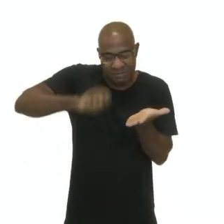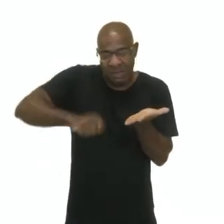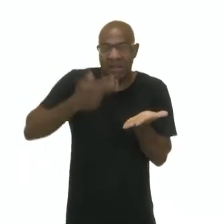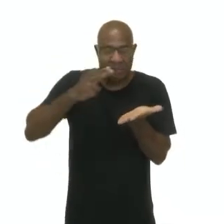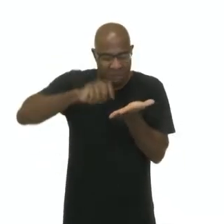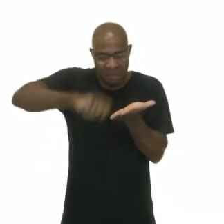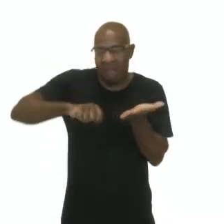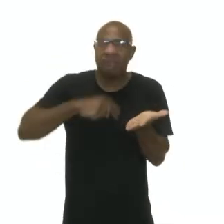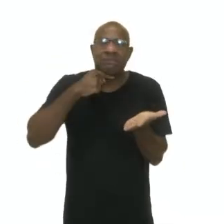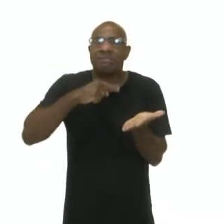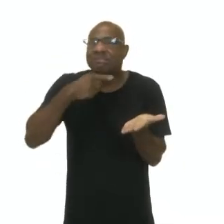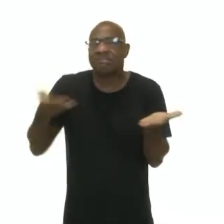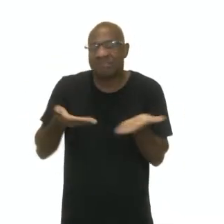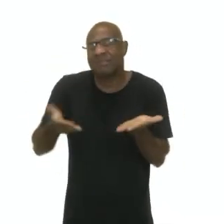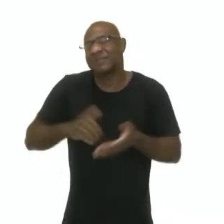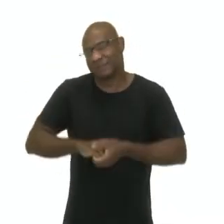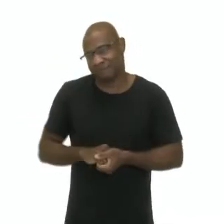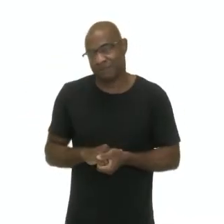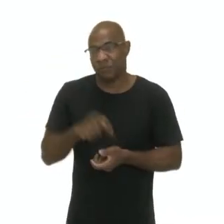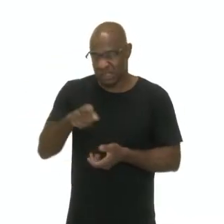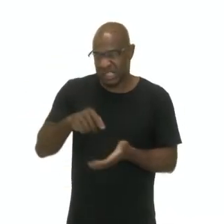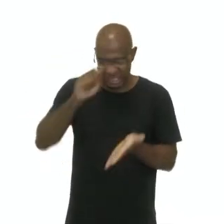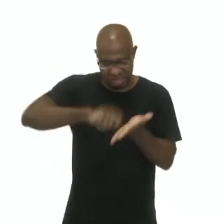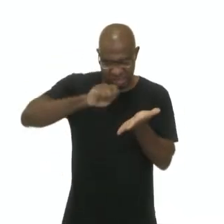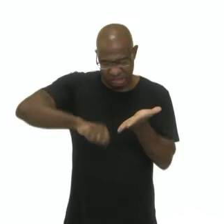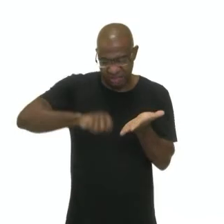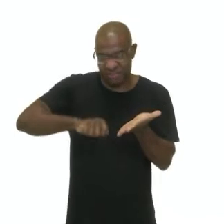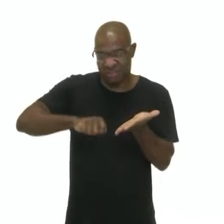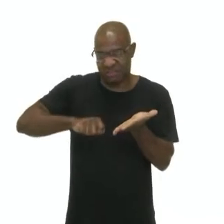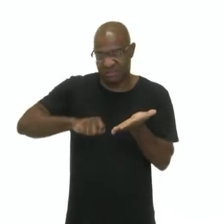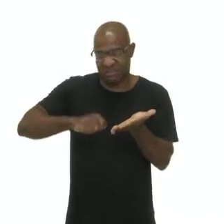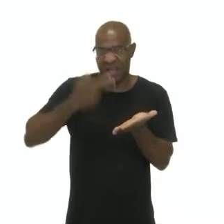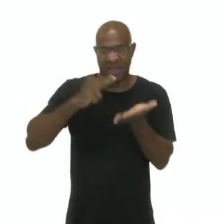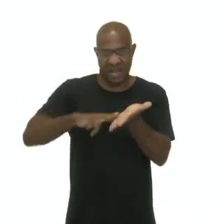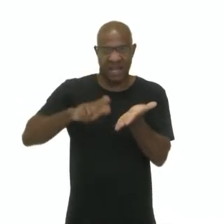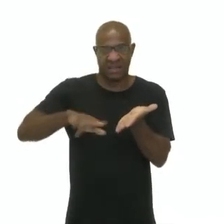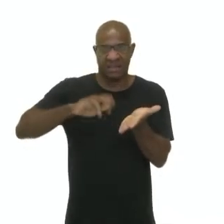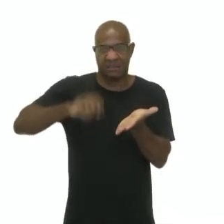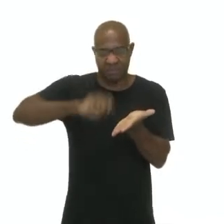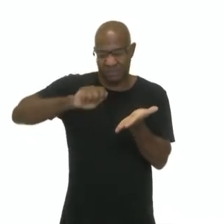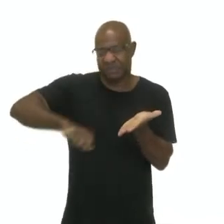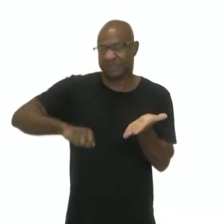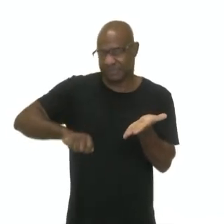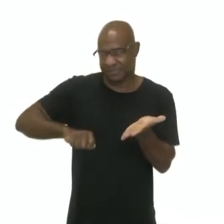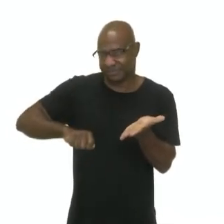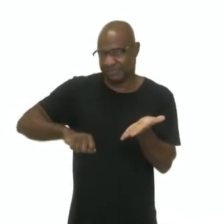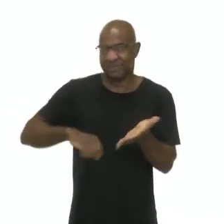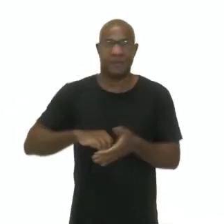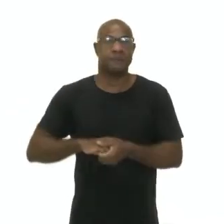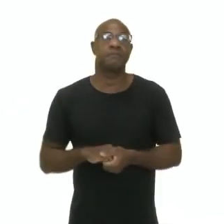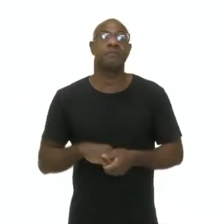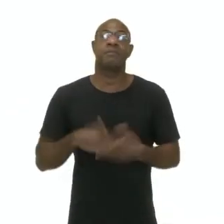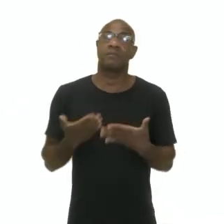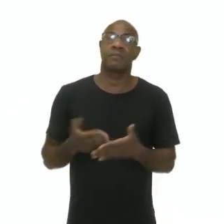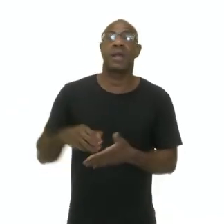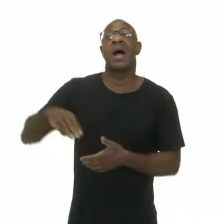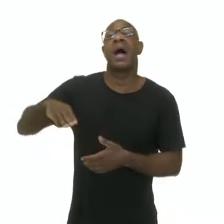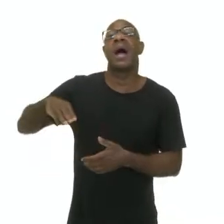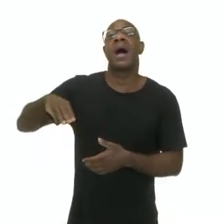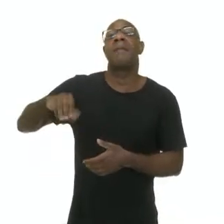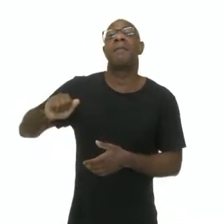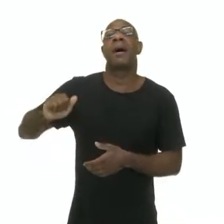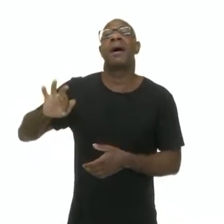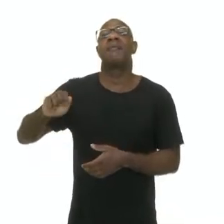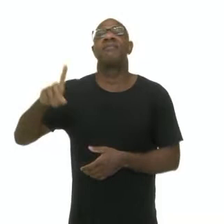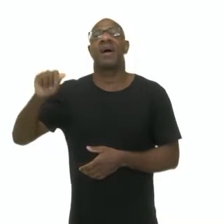Você escreve carta frequentemente? Sim ou não? Na minha época eu escrevia muita carta. Assim como isso, Mafalda escreve